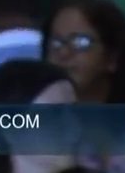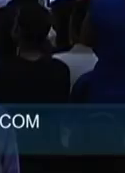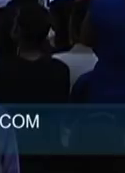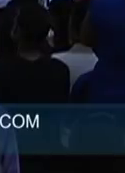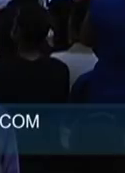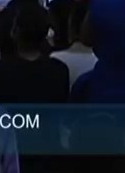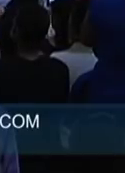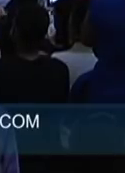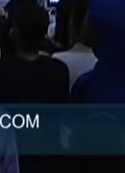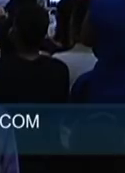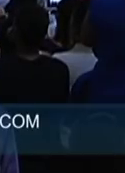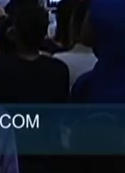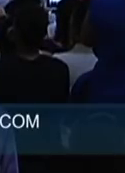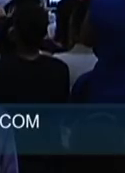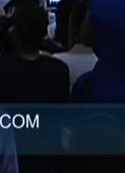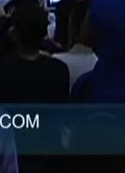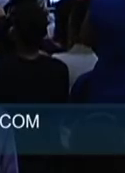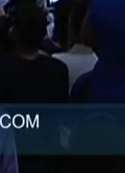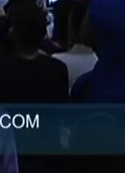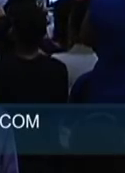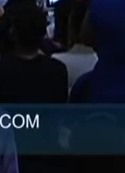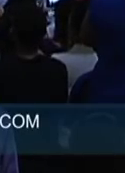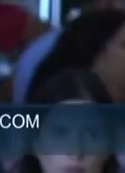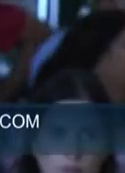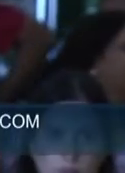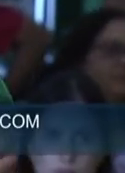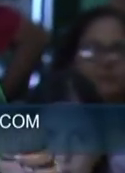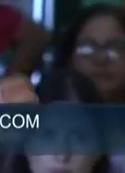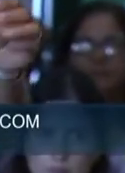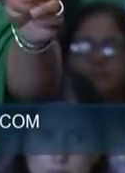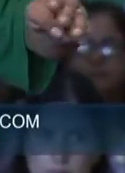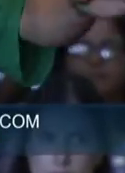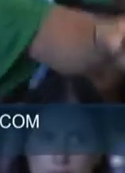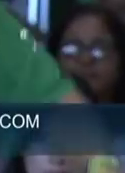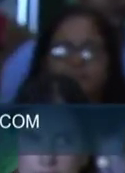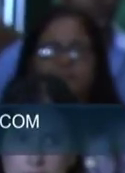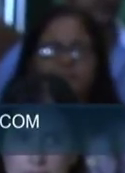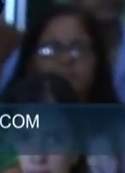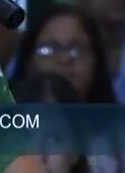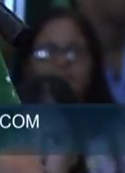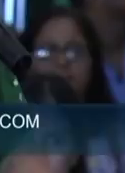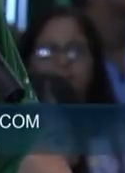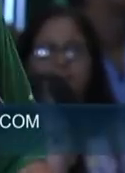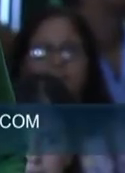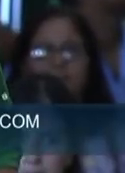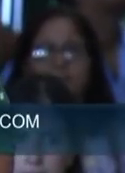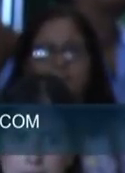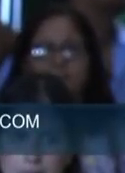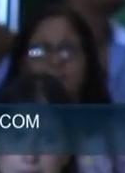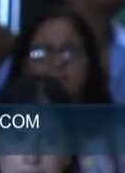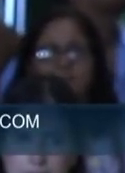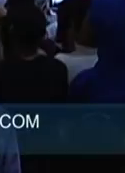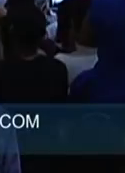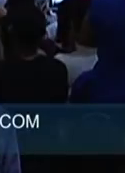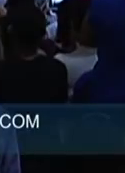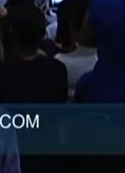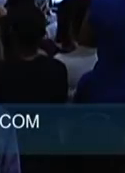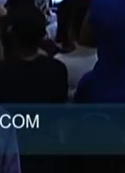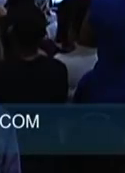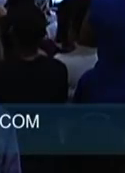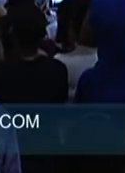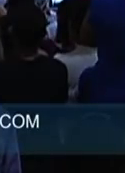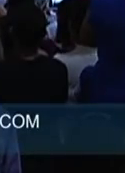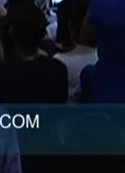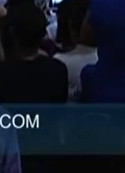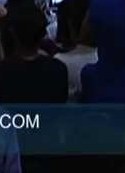pactuar com todos nós, catadores e catadores, e trazer aqui a nossa imensa, grande alegria, com todo